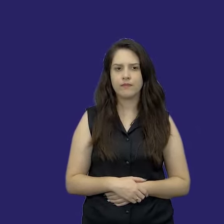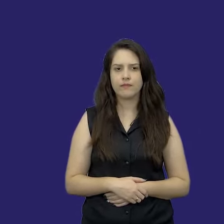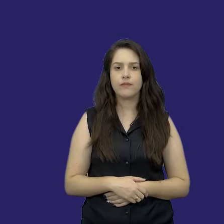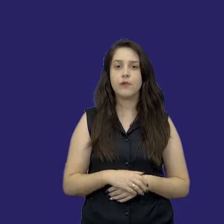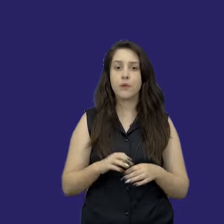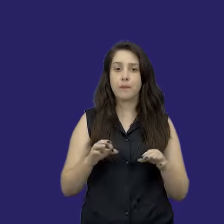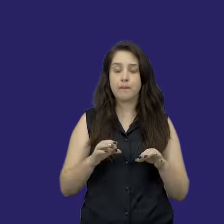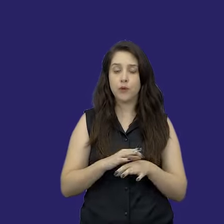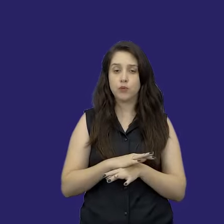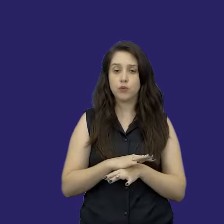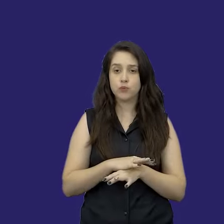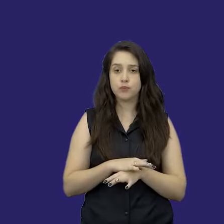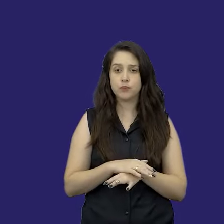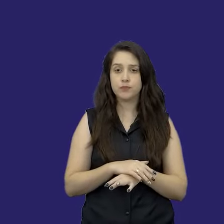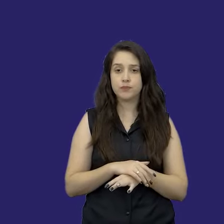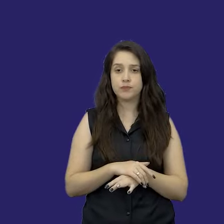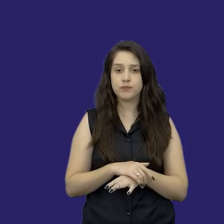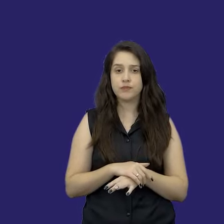Pronto.